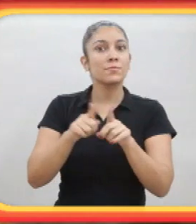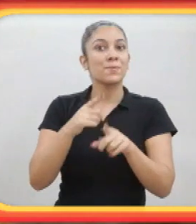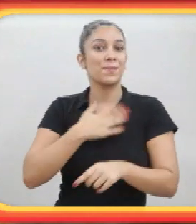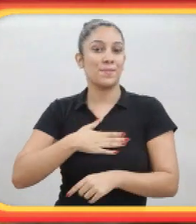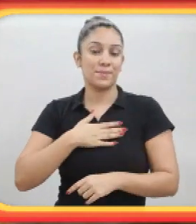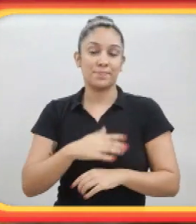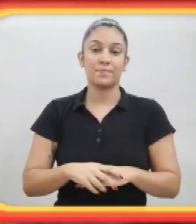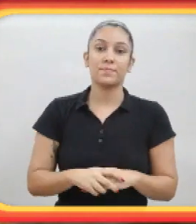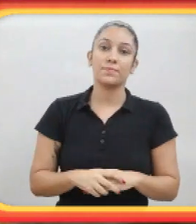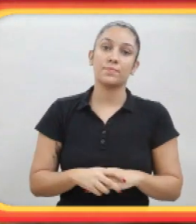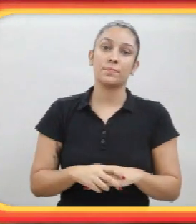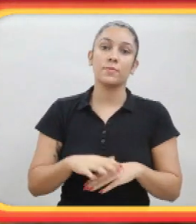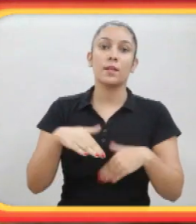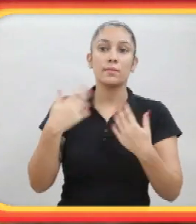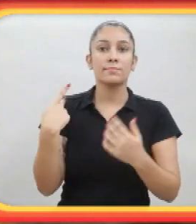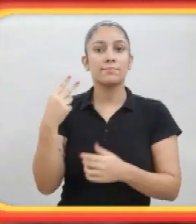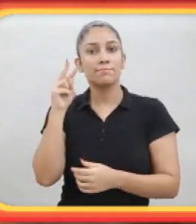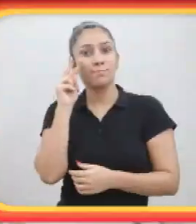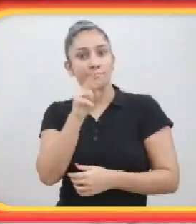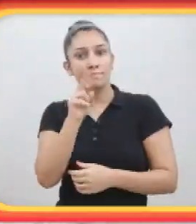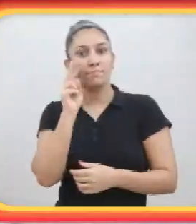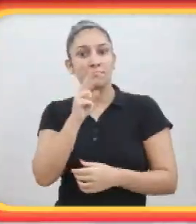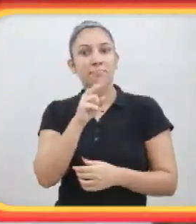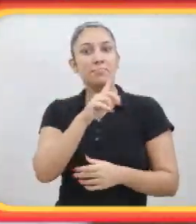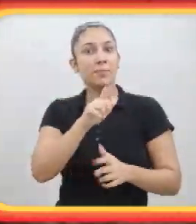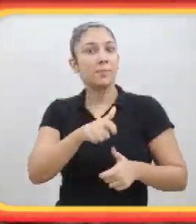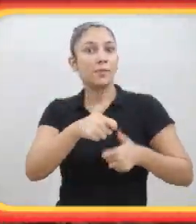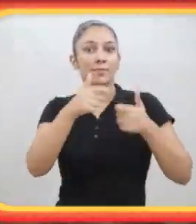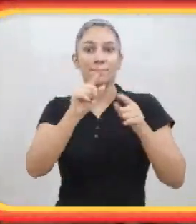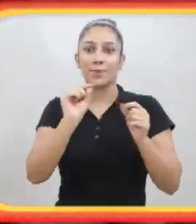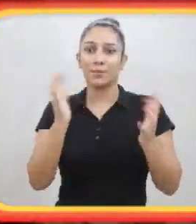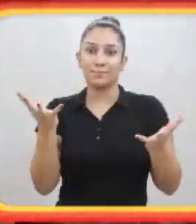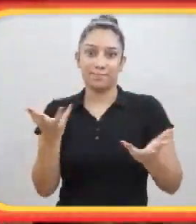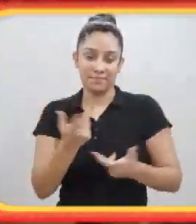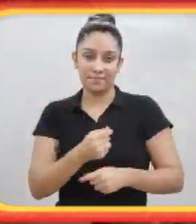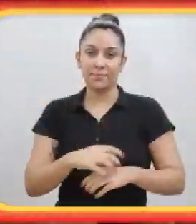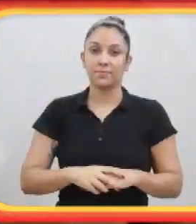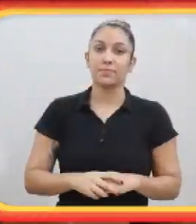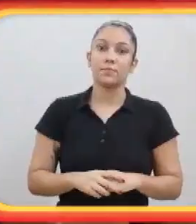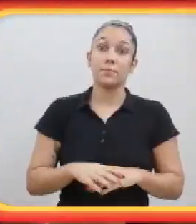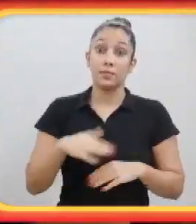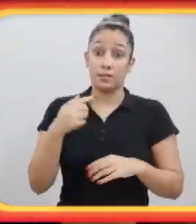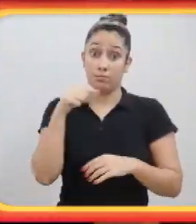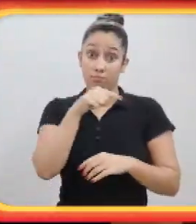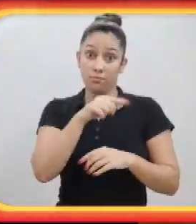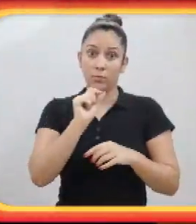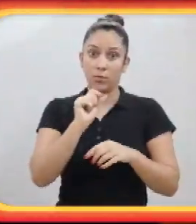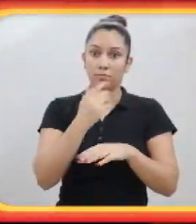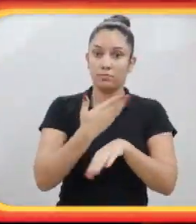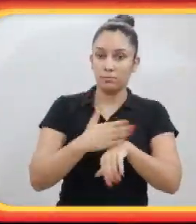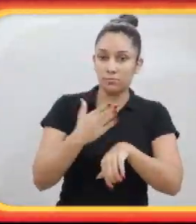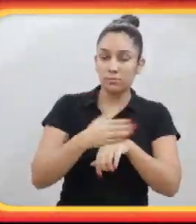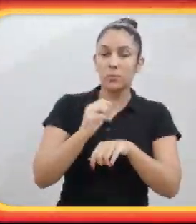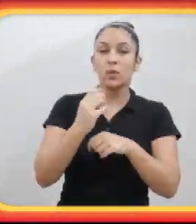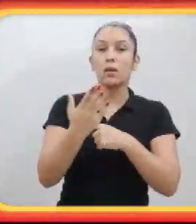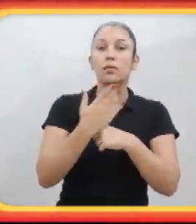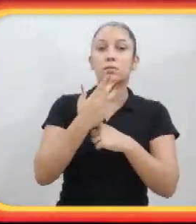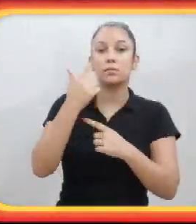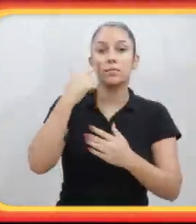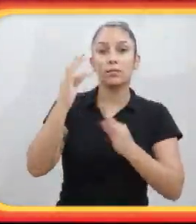cavalo, junto com o terapeuta ao lado, e começou a gostar. Então, a gente foi vendo, assim, uma